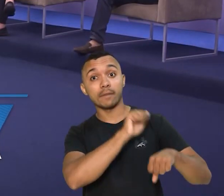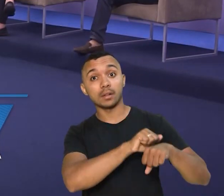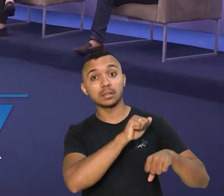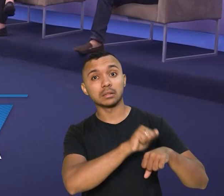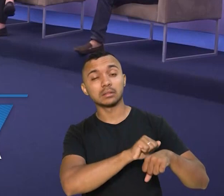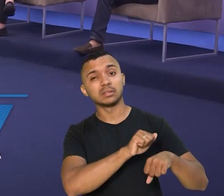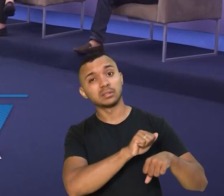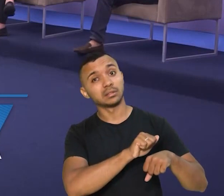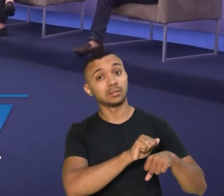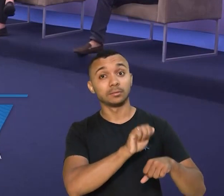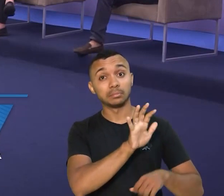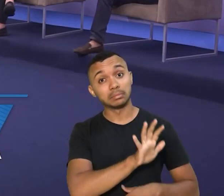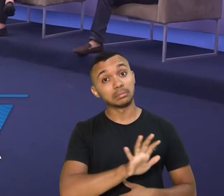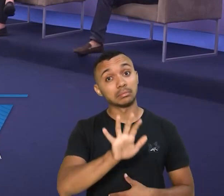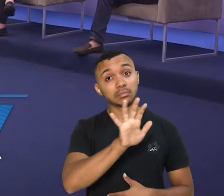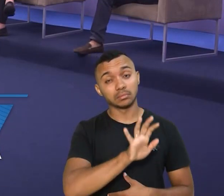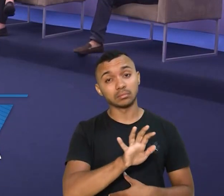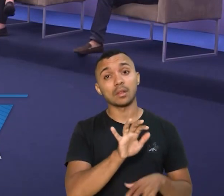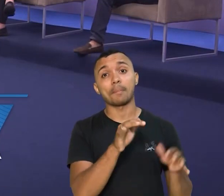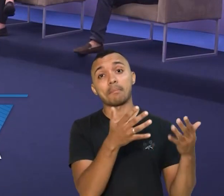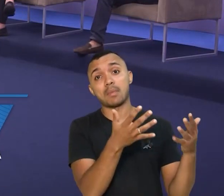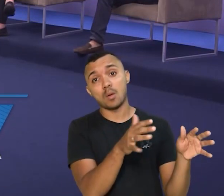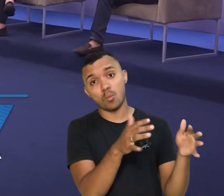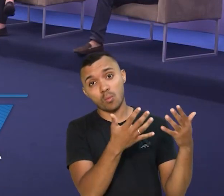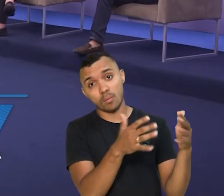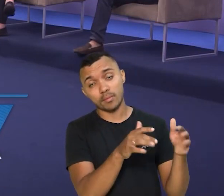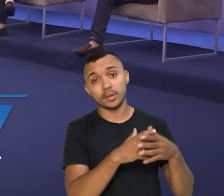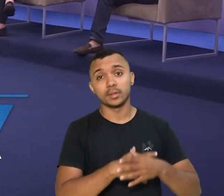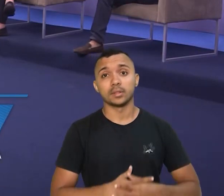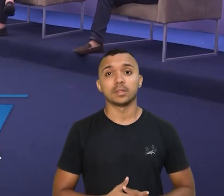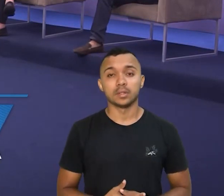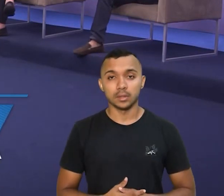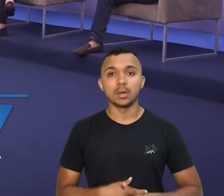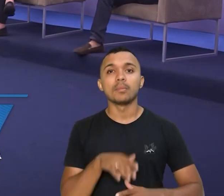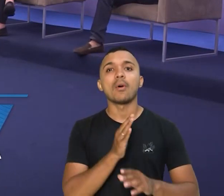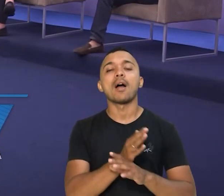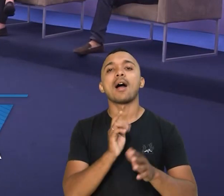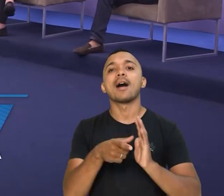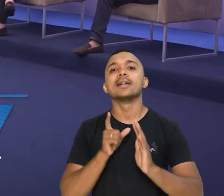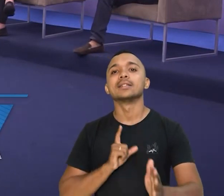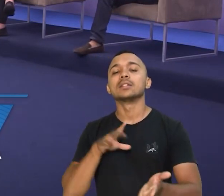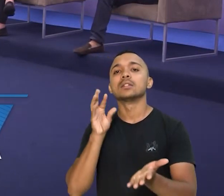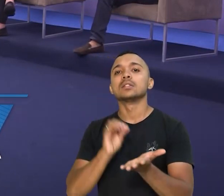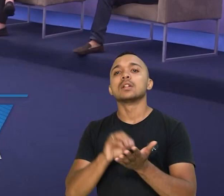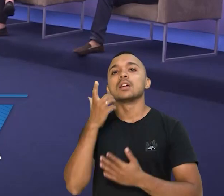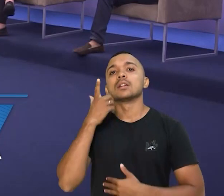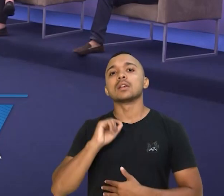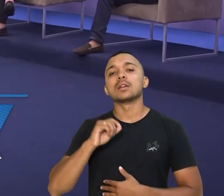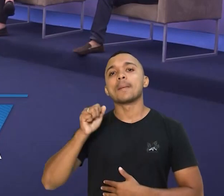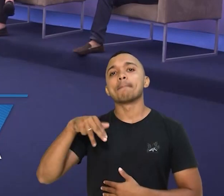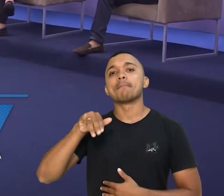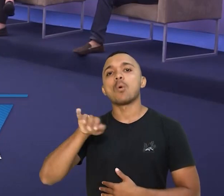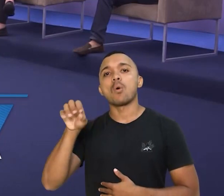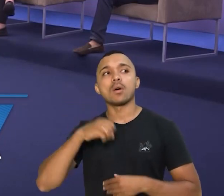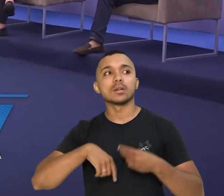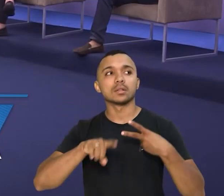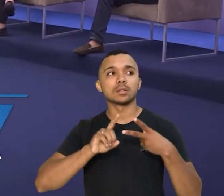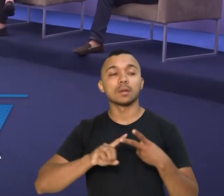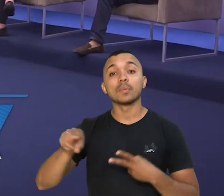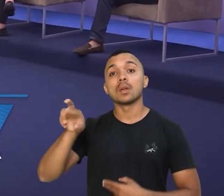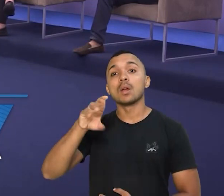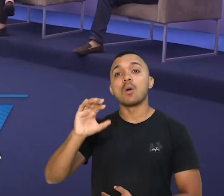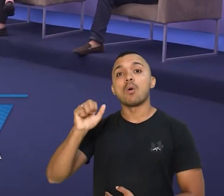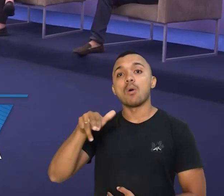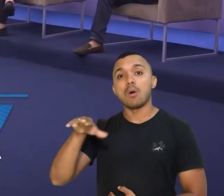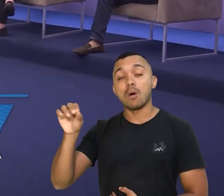meio capenga, né? Já ressentia-se da ausência do Moisés. Bota o Romarinho para substituir o Moisés, Romarinho